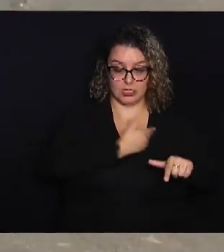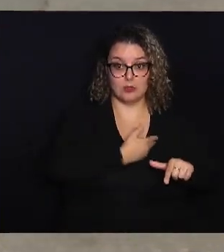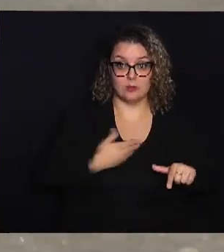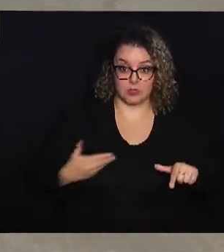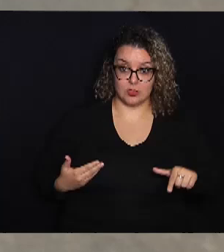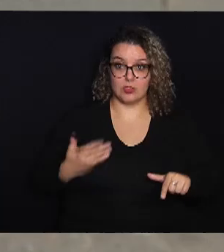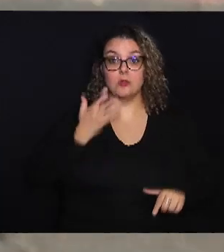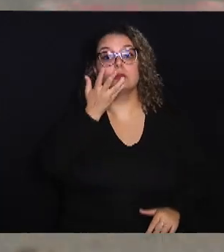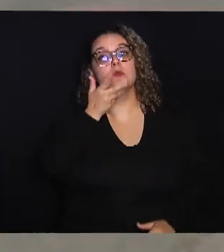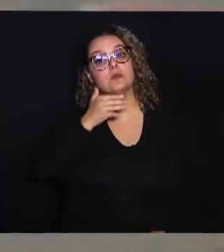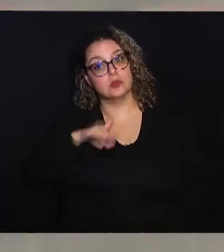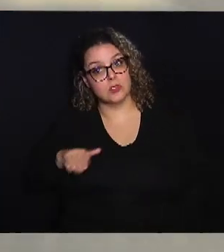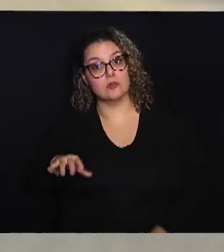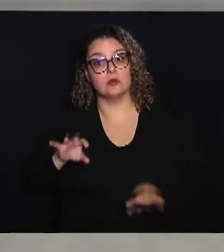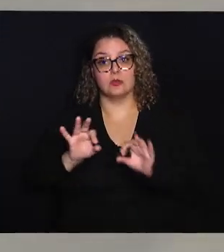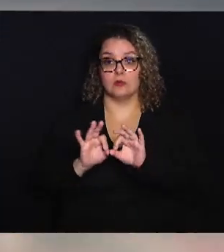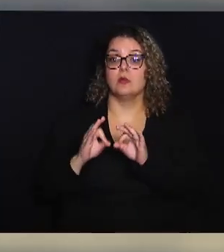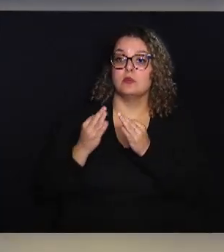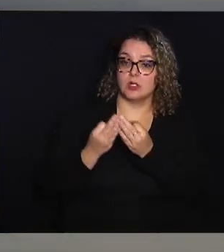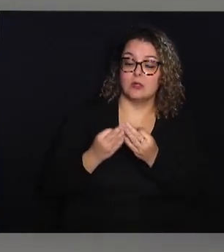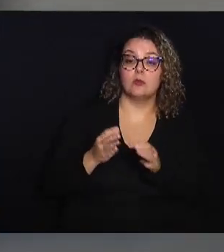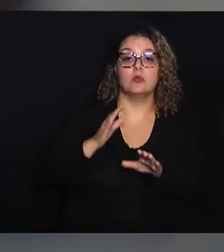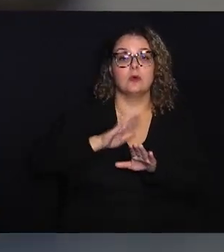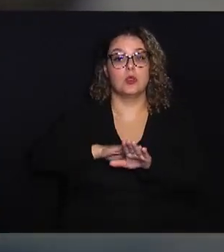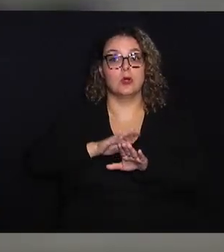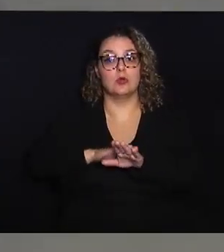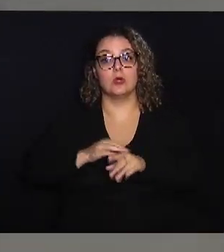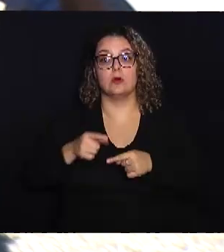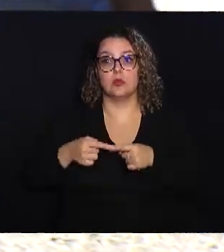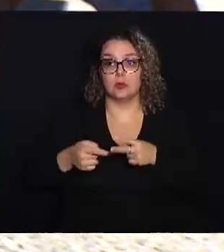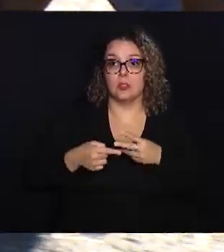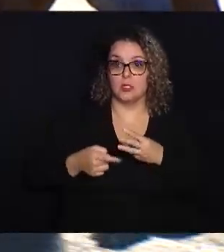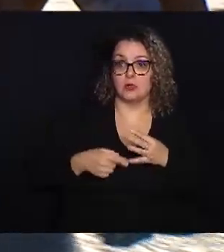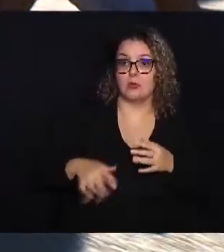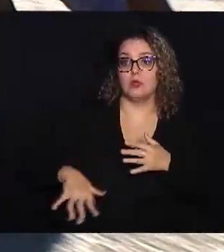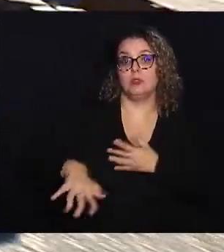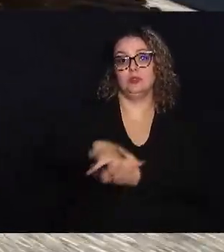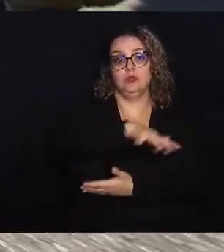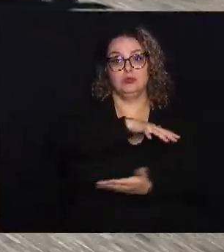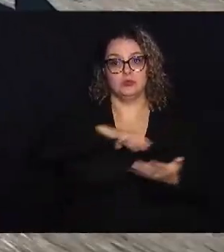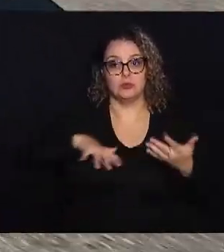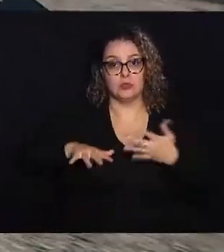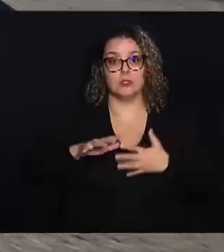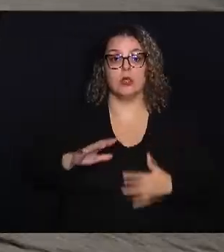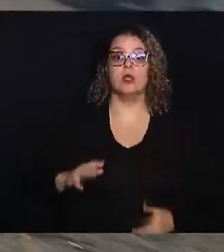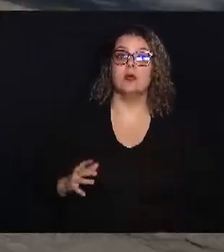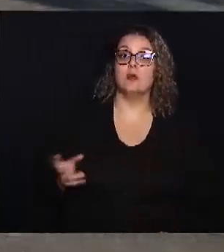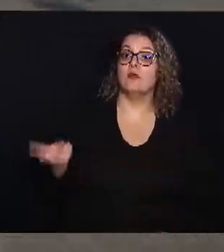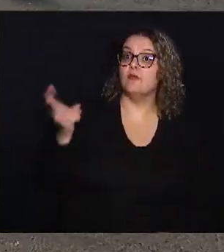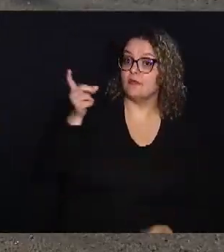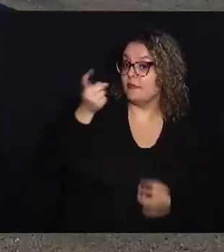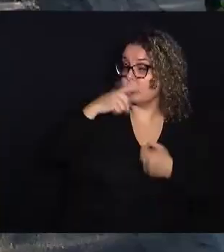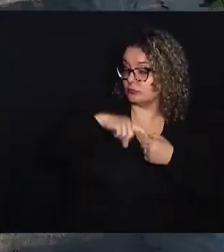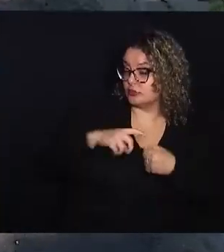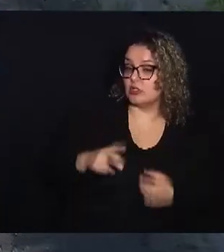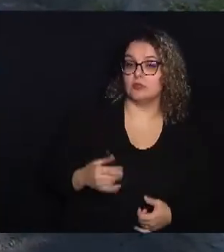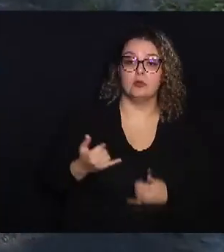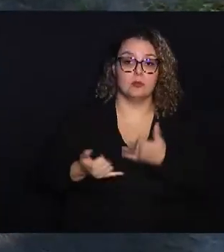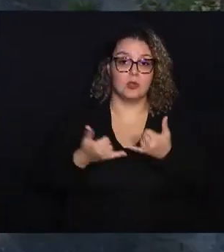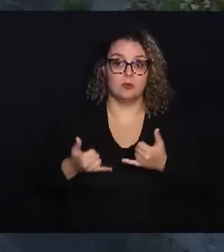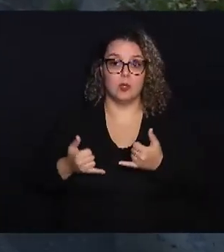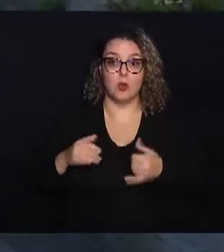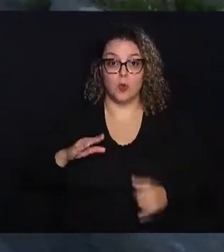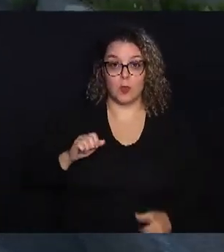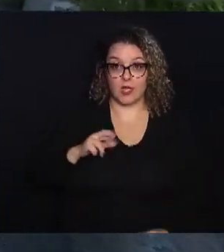espaços públicos pelas crianças e suas famílias, com atividades semanais que envolvem o resgate de brincadeiras tradicionais, como